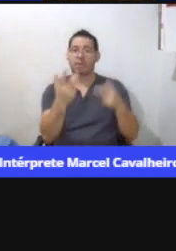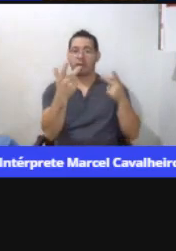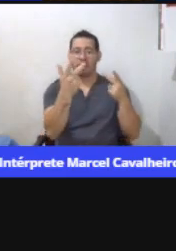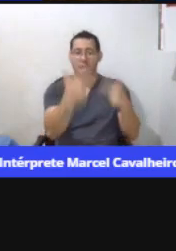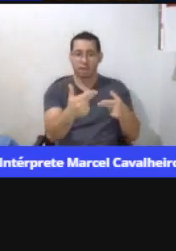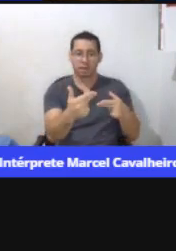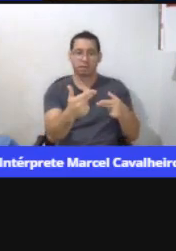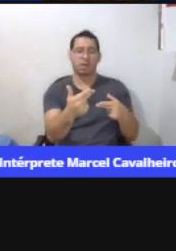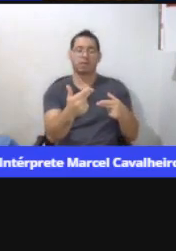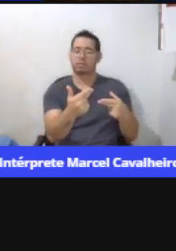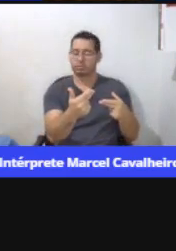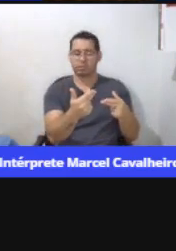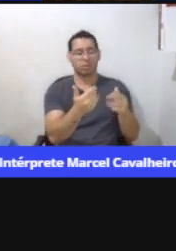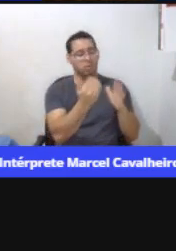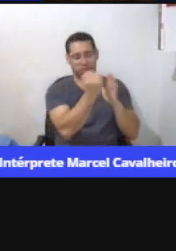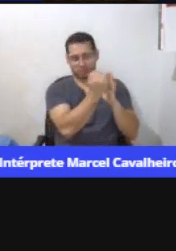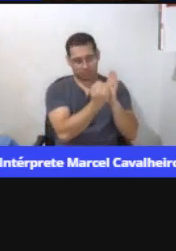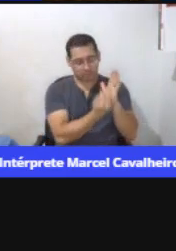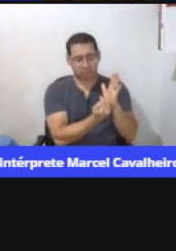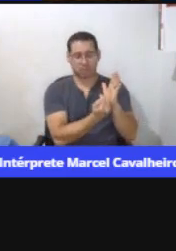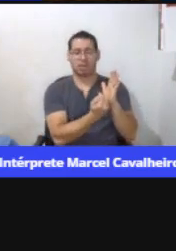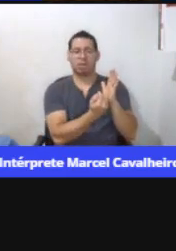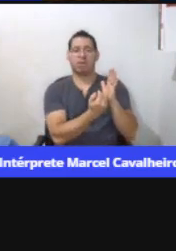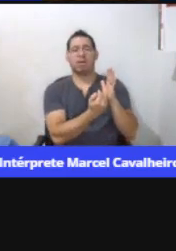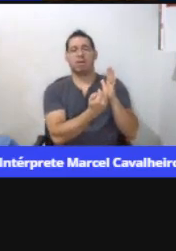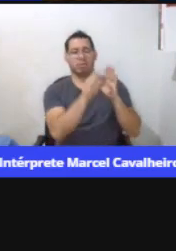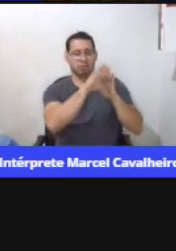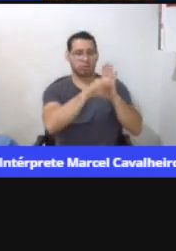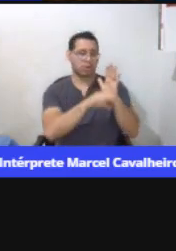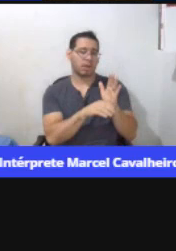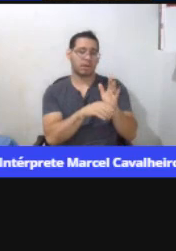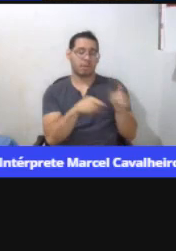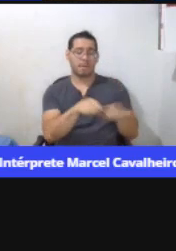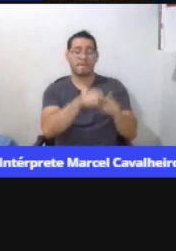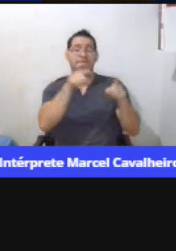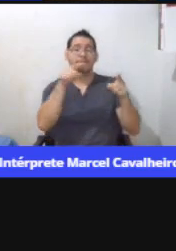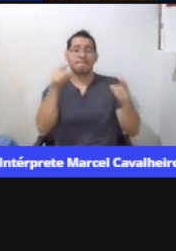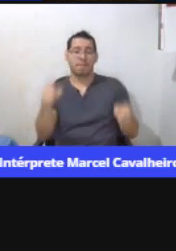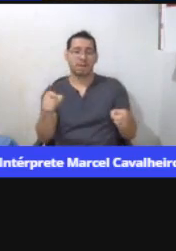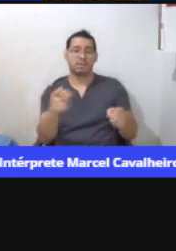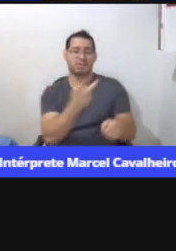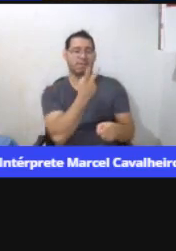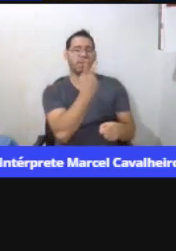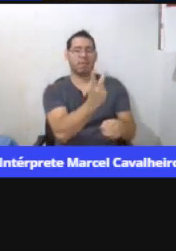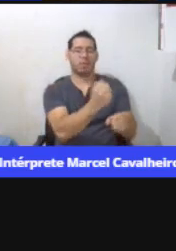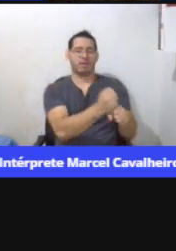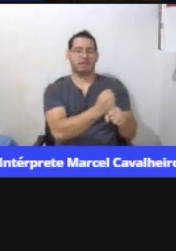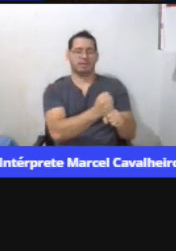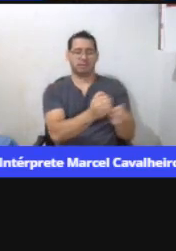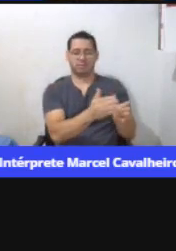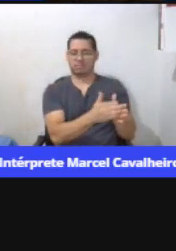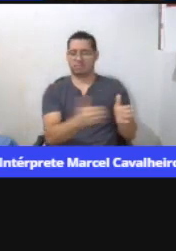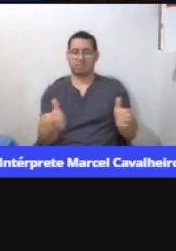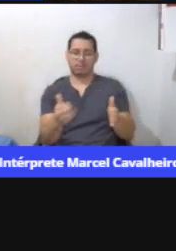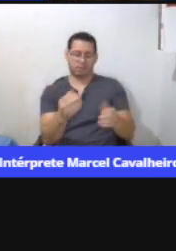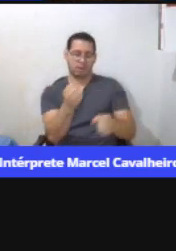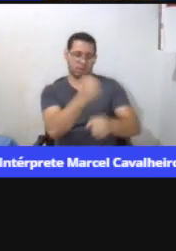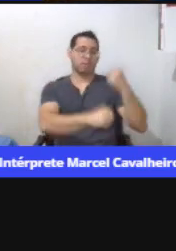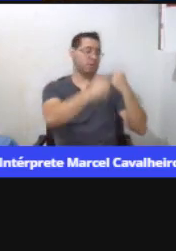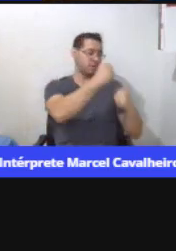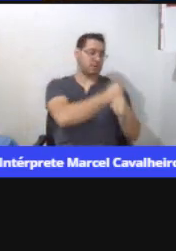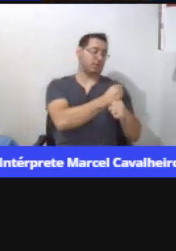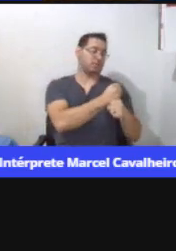referencial curricular. Mas eles vão levar em conta, como eu disse, 2 anos, o ano anterior, 2020, e o